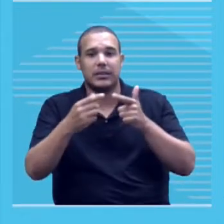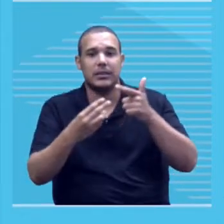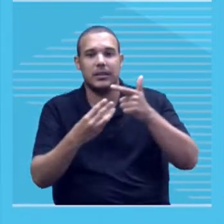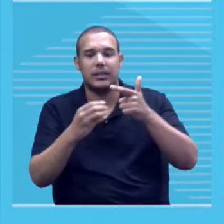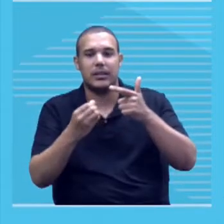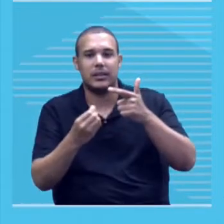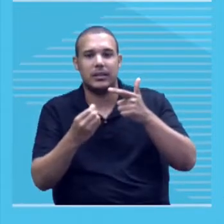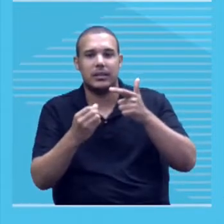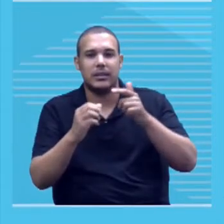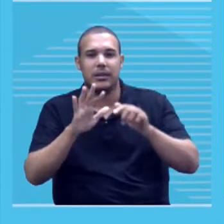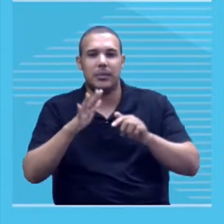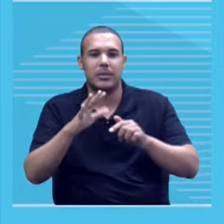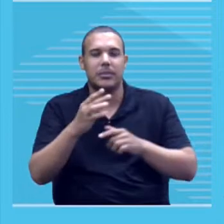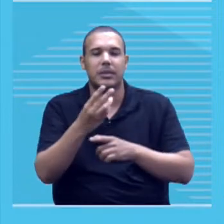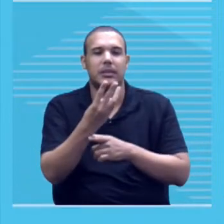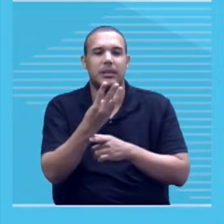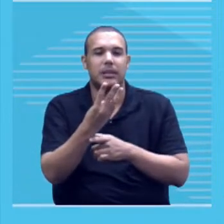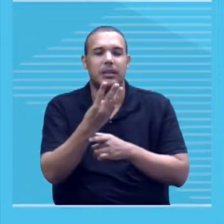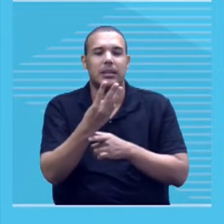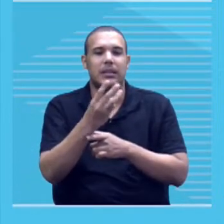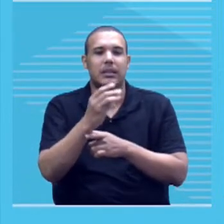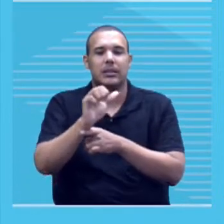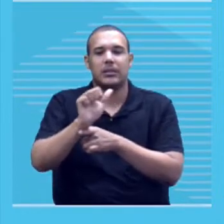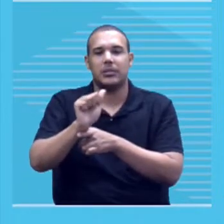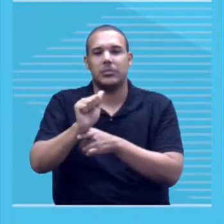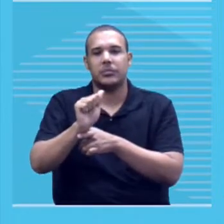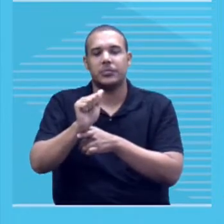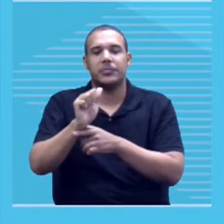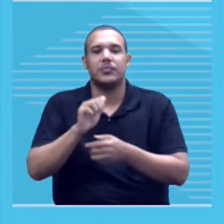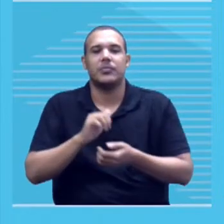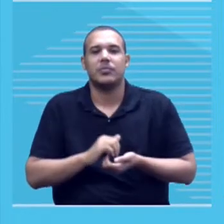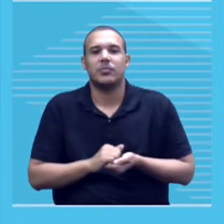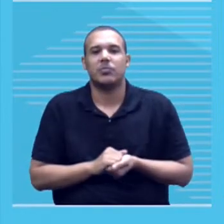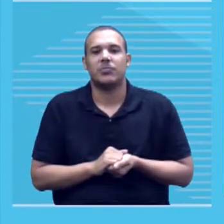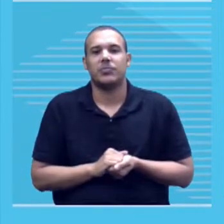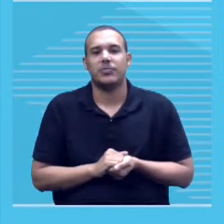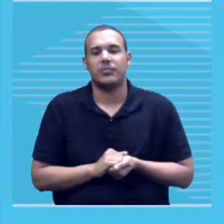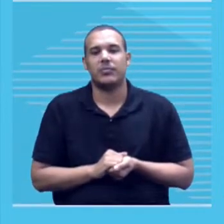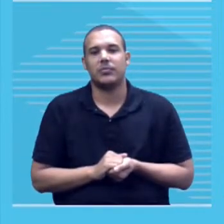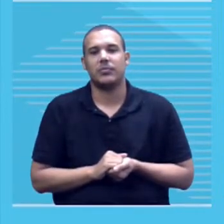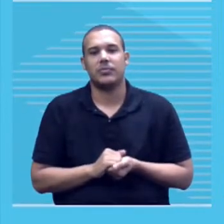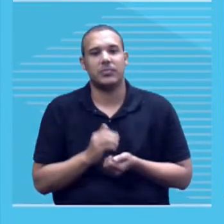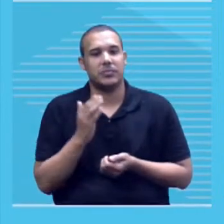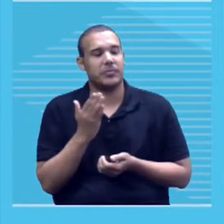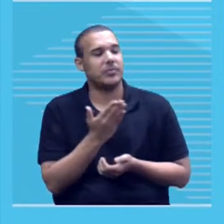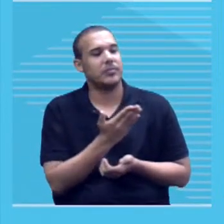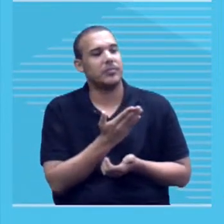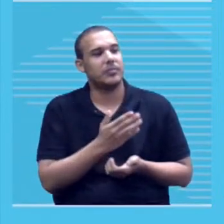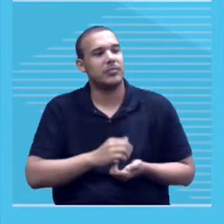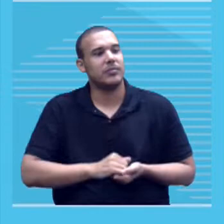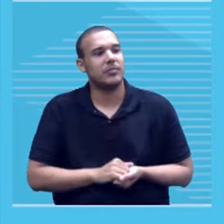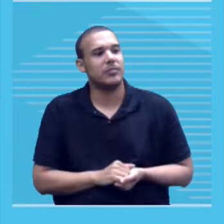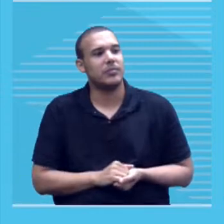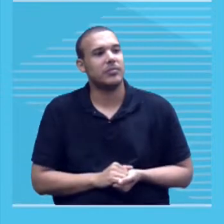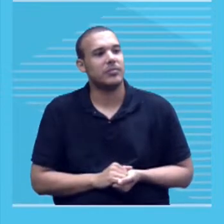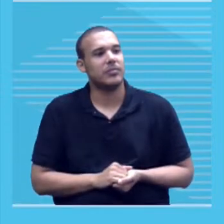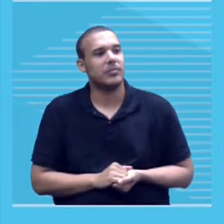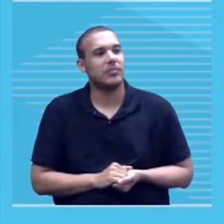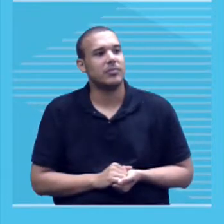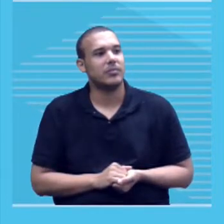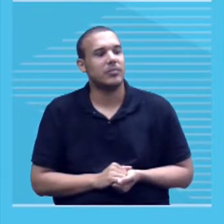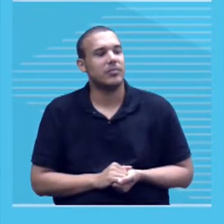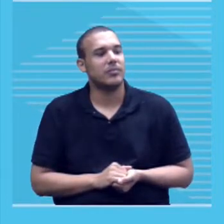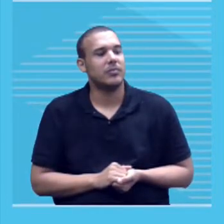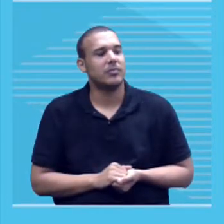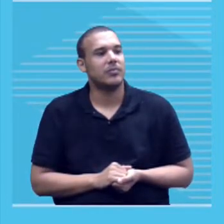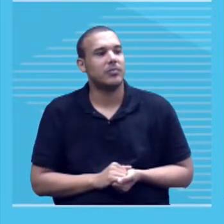3 amperes. Por quê? 30 vezes 3 dá 90. Esse 6 aí, 6, 12,